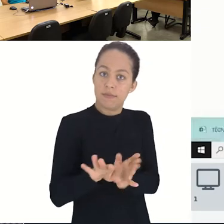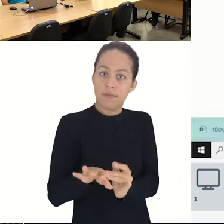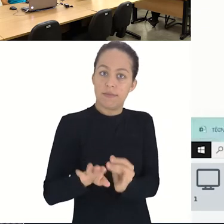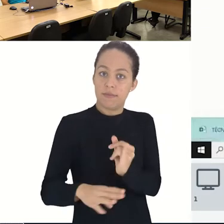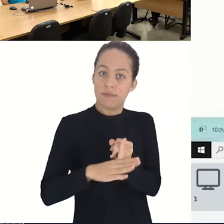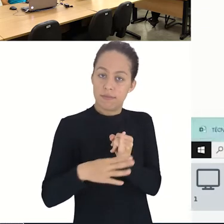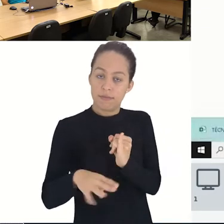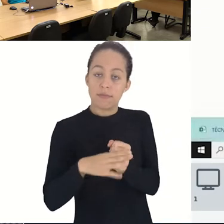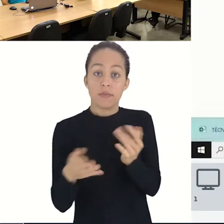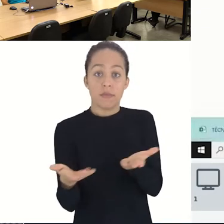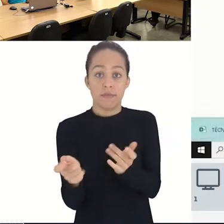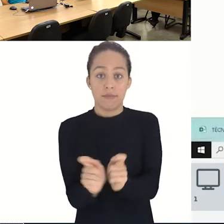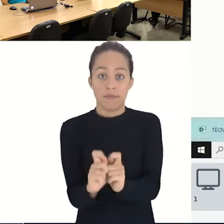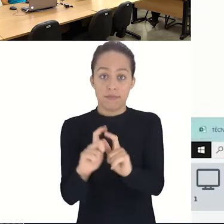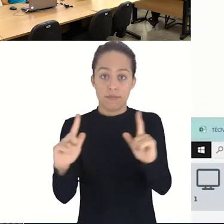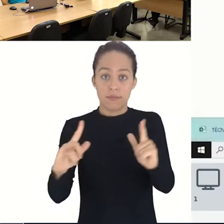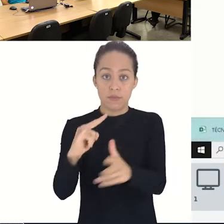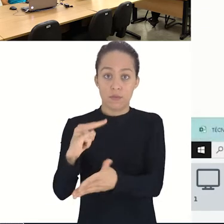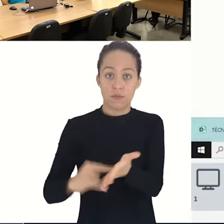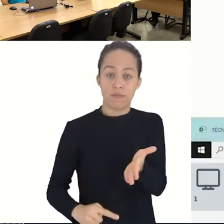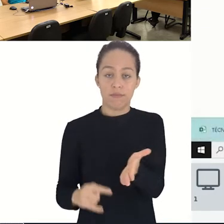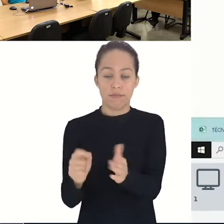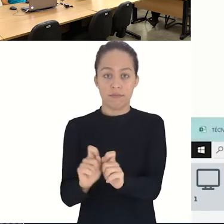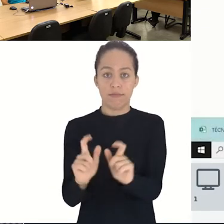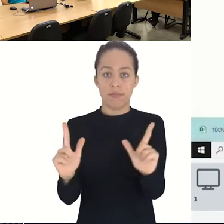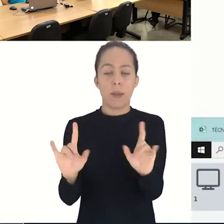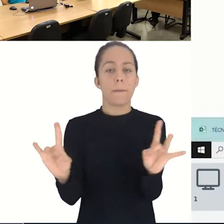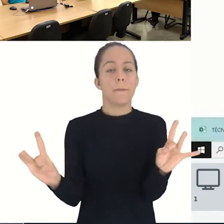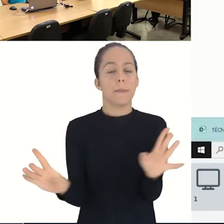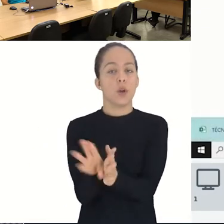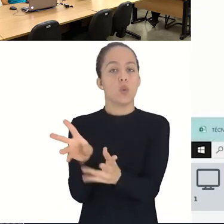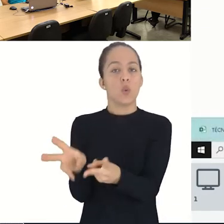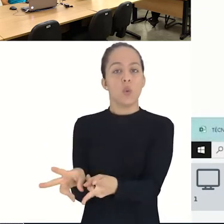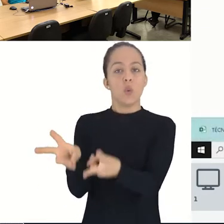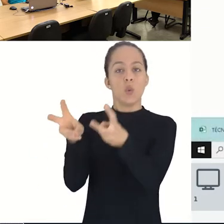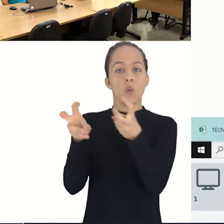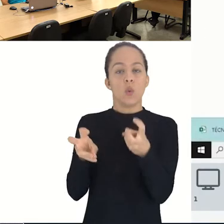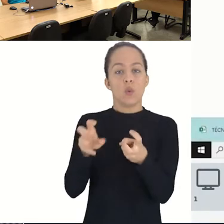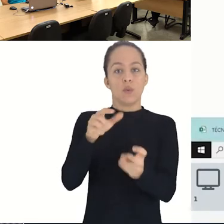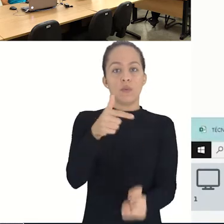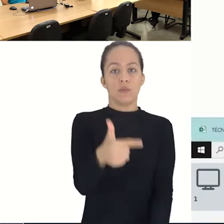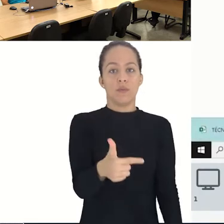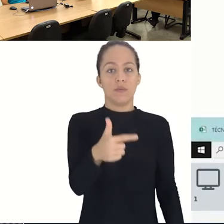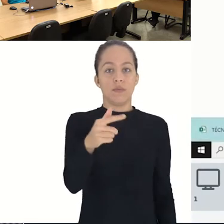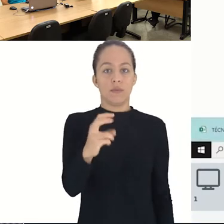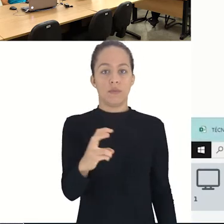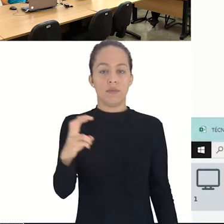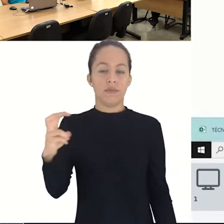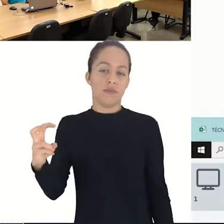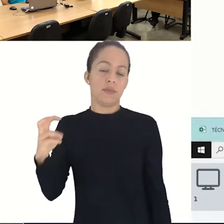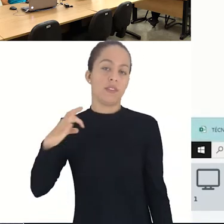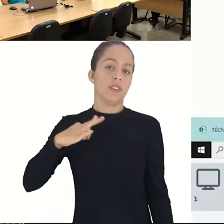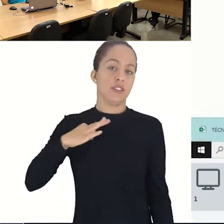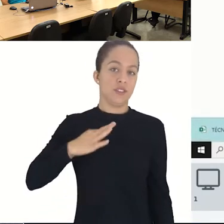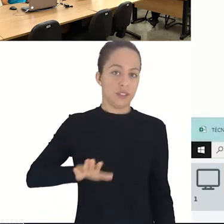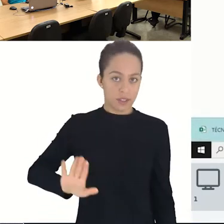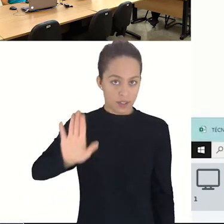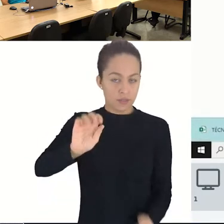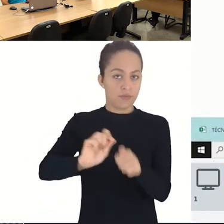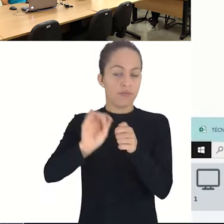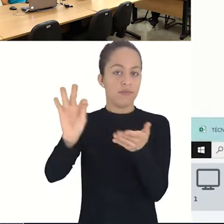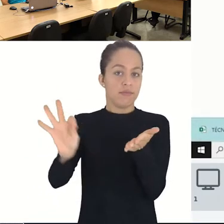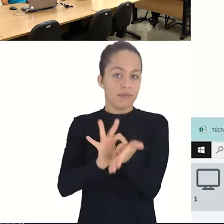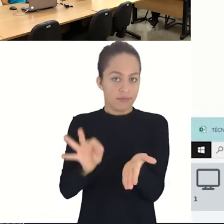Mateus Vamos abrir o arquivo e pronto sistema já reconheceu todos os 255